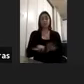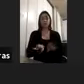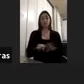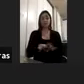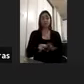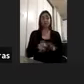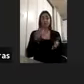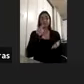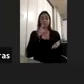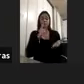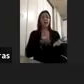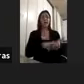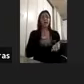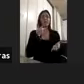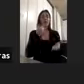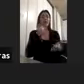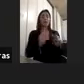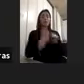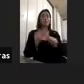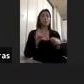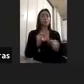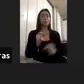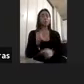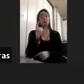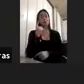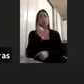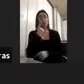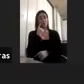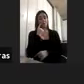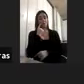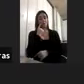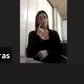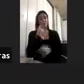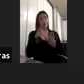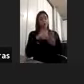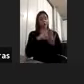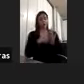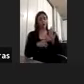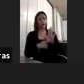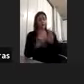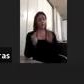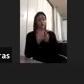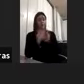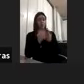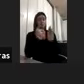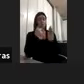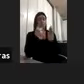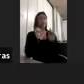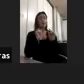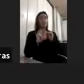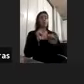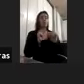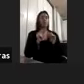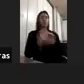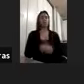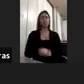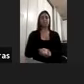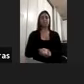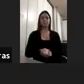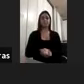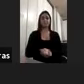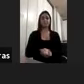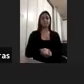restrição que tem interno na empresa, uma norma, né? Quando ele recebeu essa carta de restrição da função dele, levou-se,